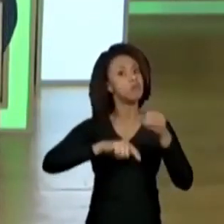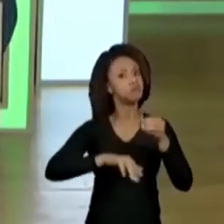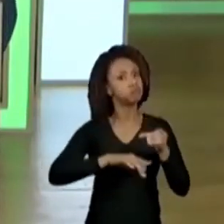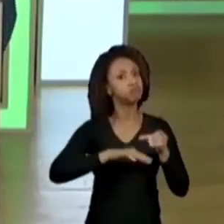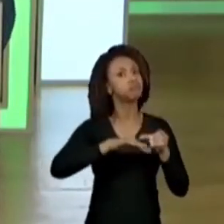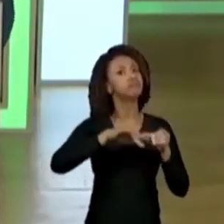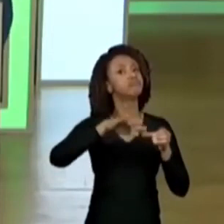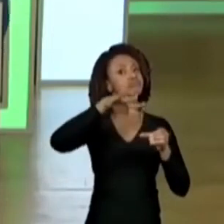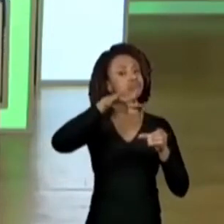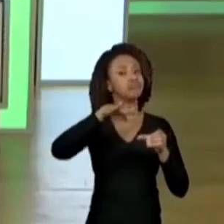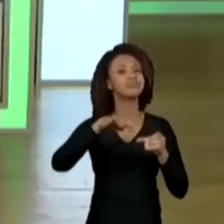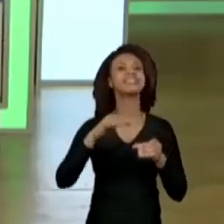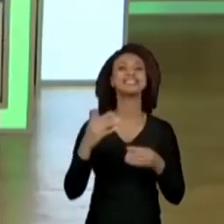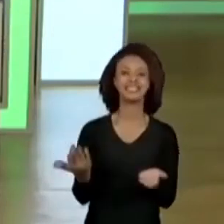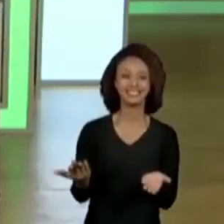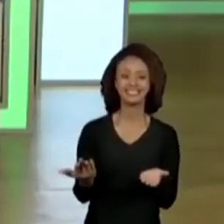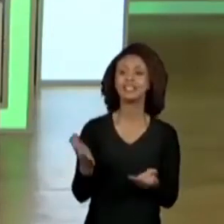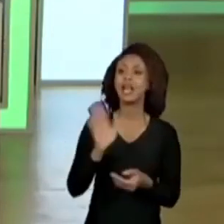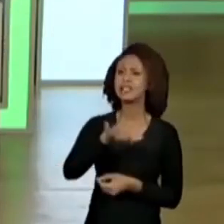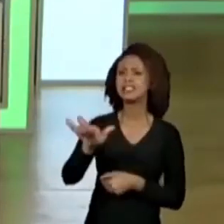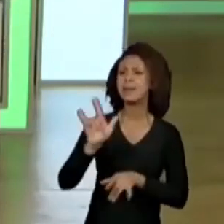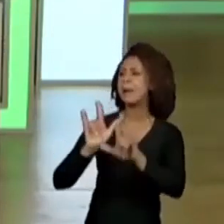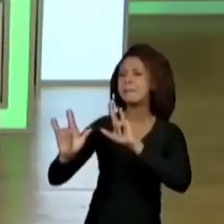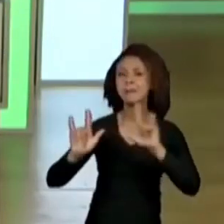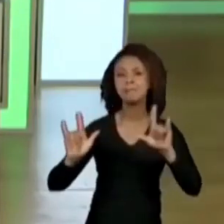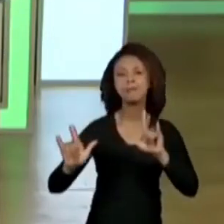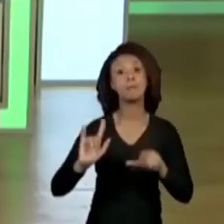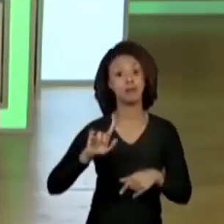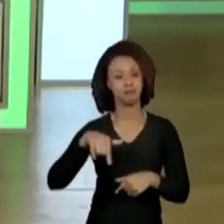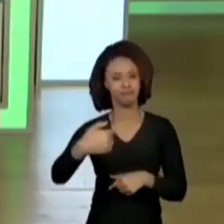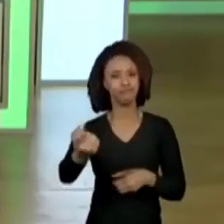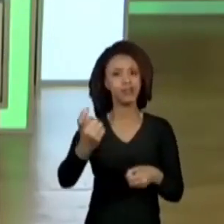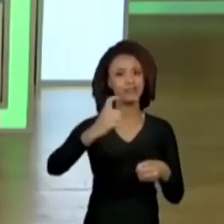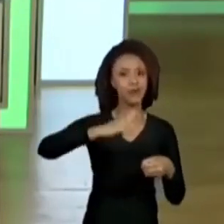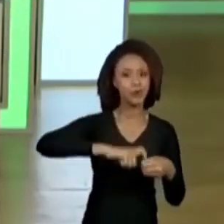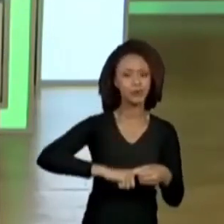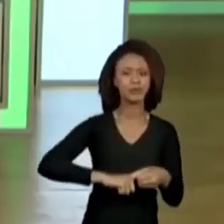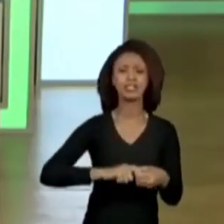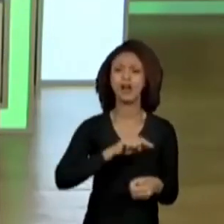Elas estão colocando, adorei, adorei. A gente volta daqui a pouquinho, a gente que adora aí a